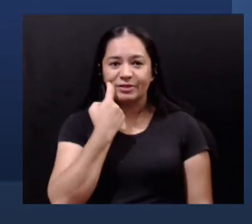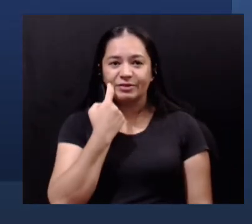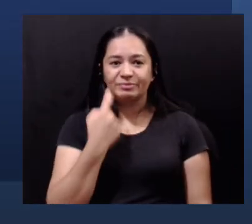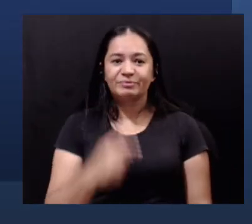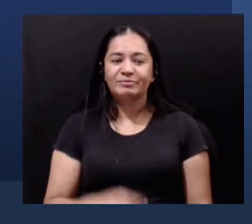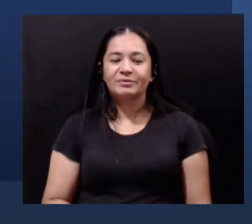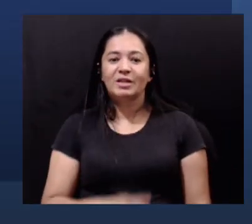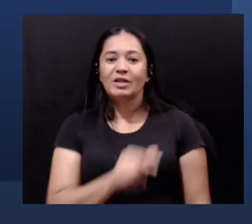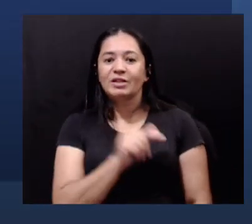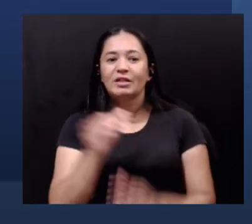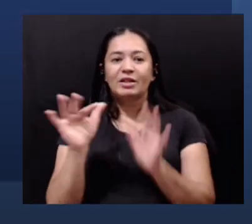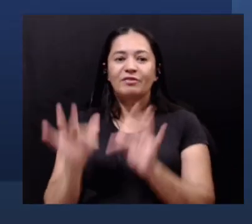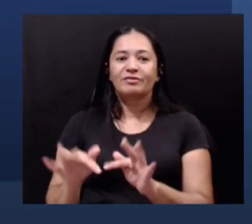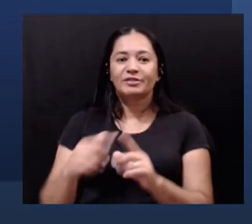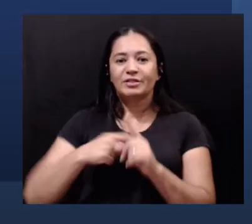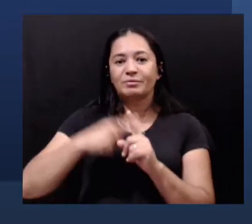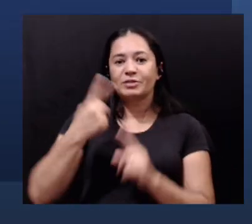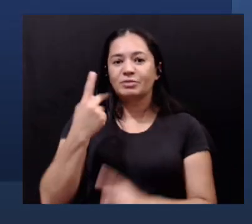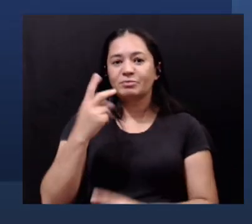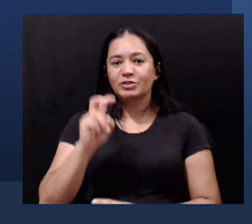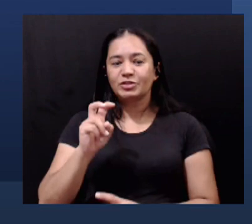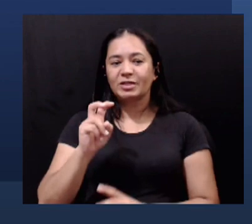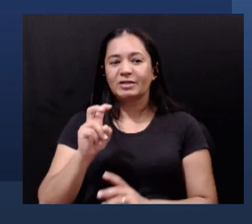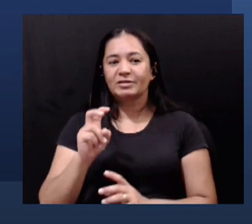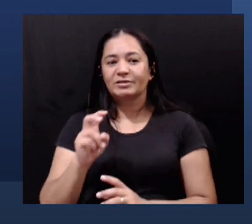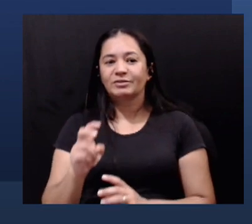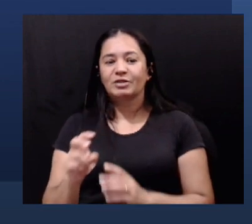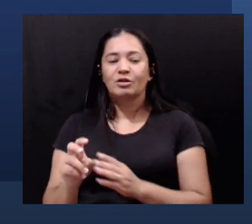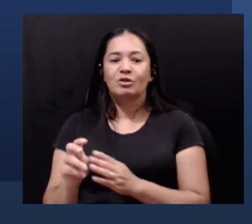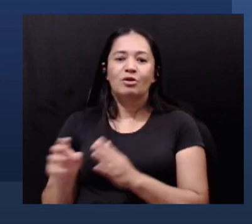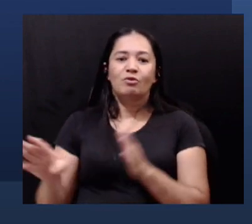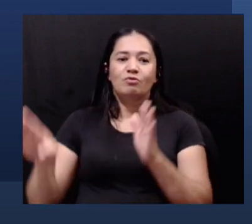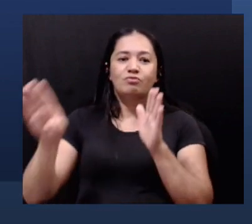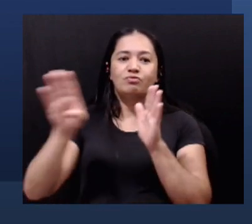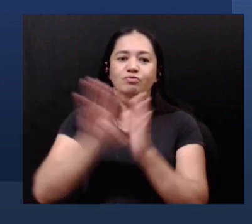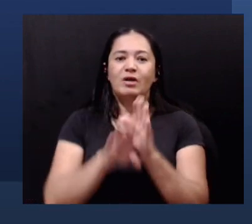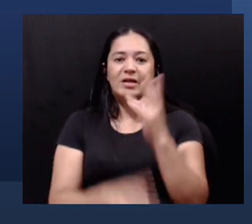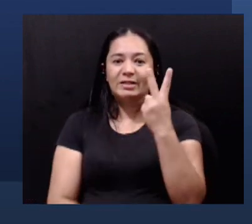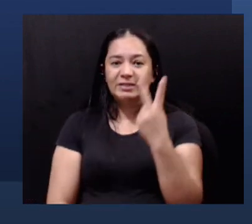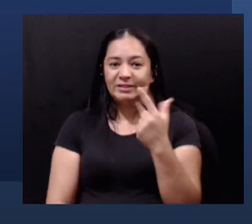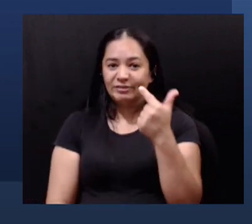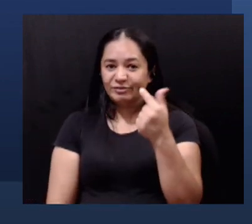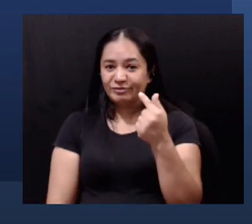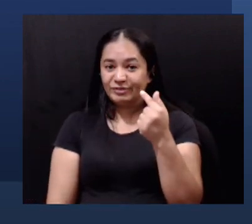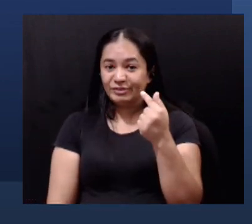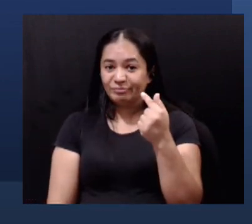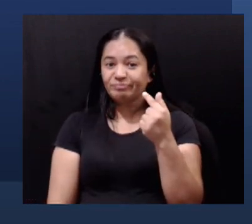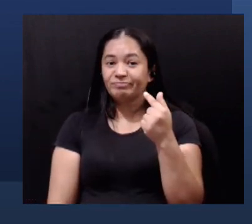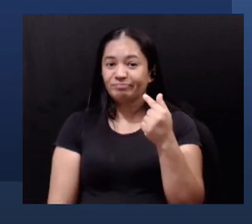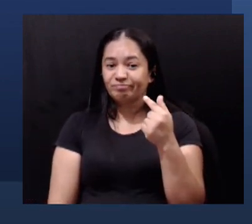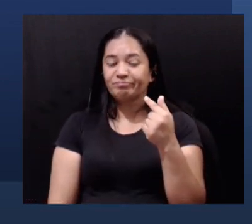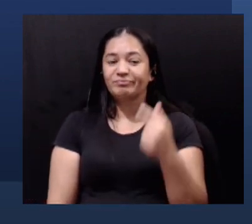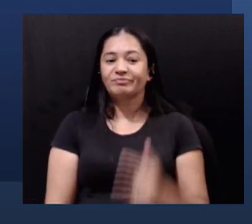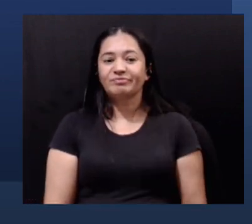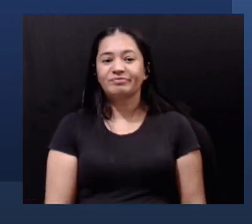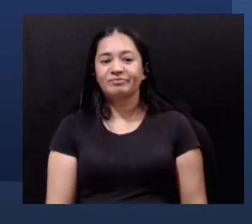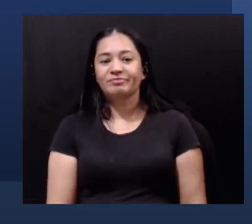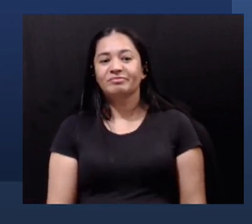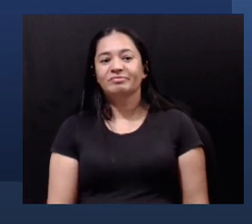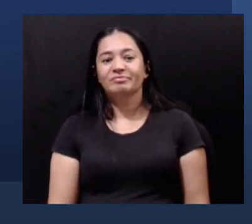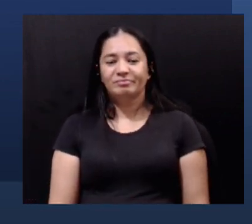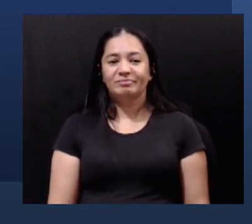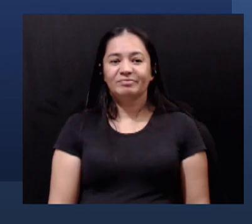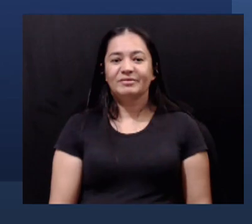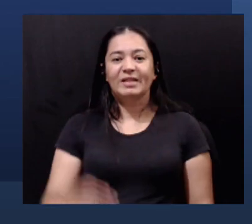mínima de 15 graus. Ao longo do dia a temperatura sobe, podendo chegar aos 27 aqui na cidade